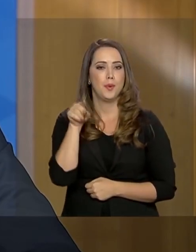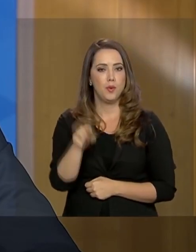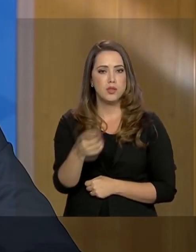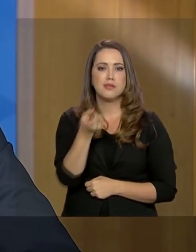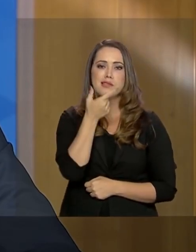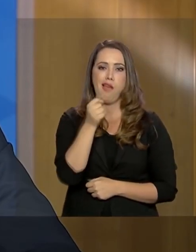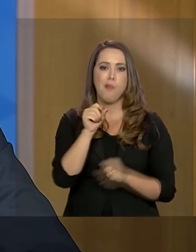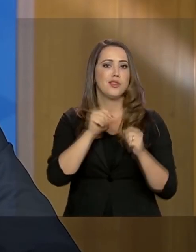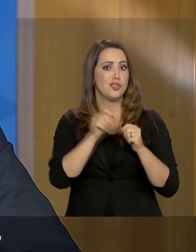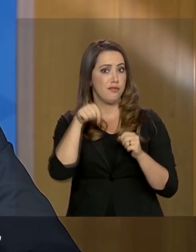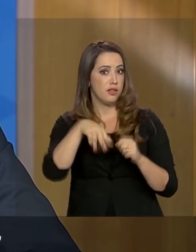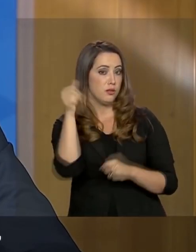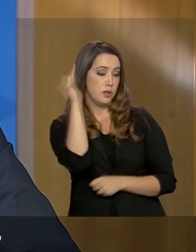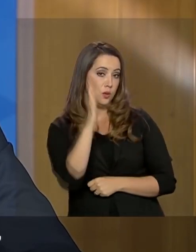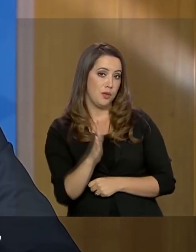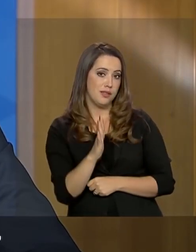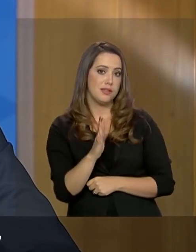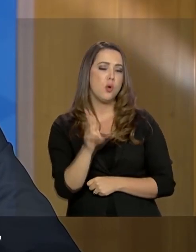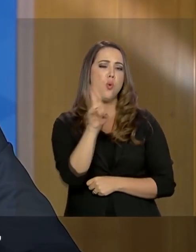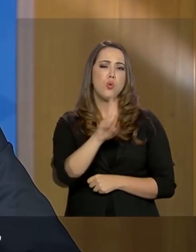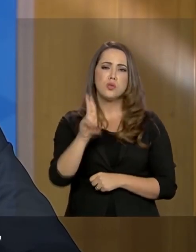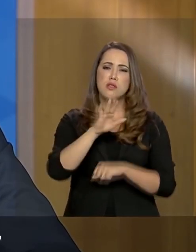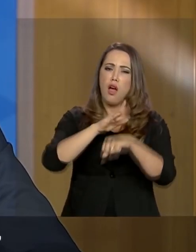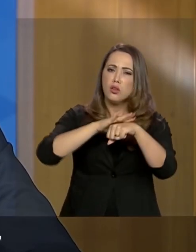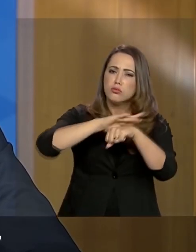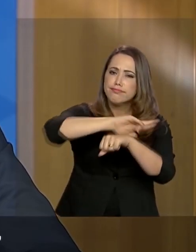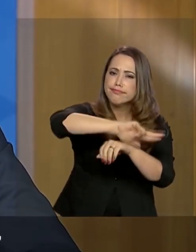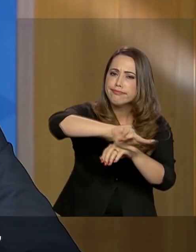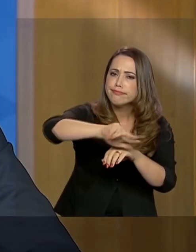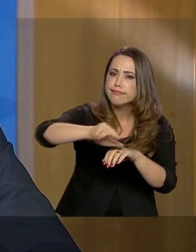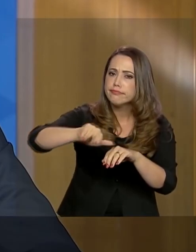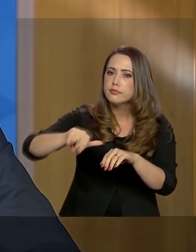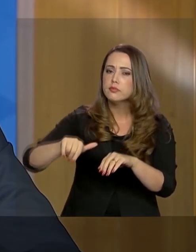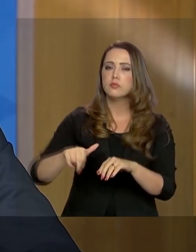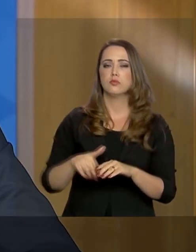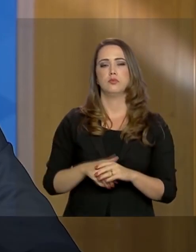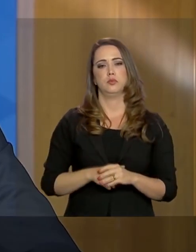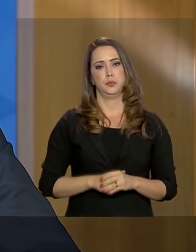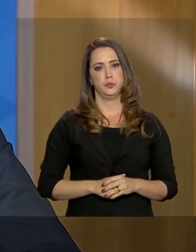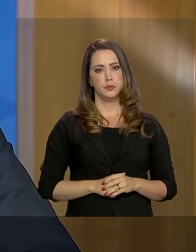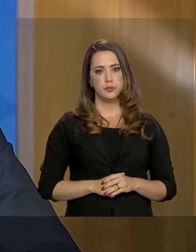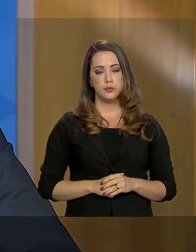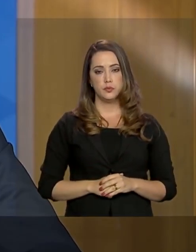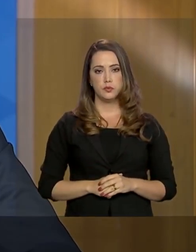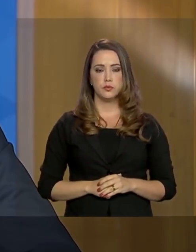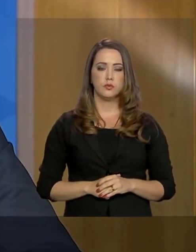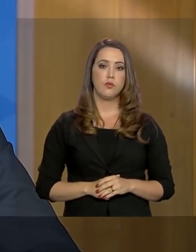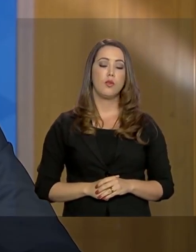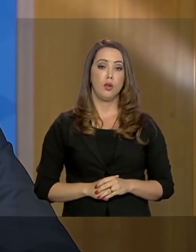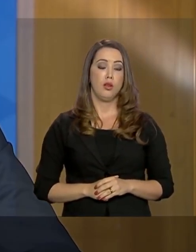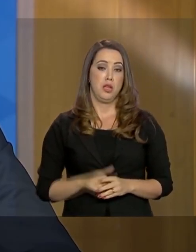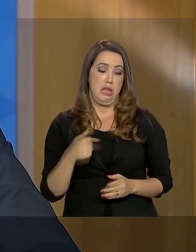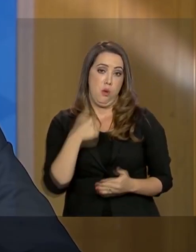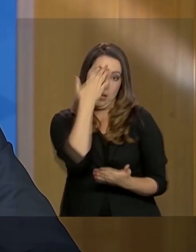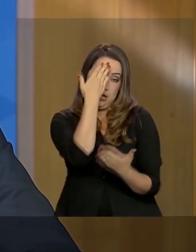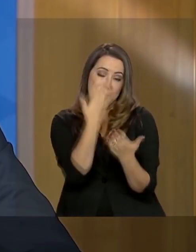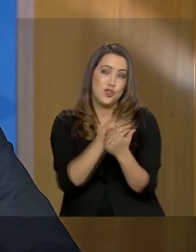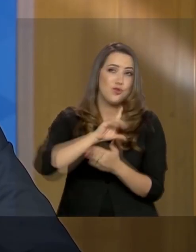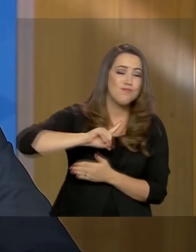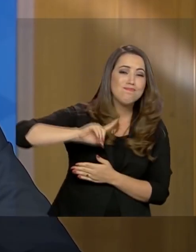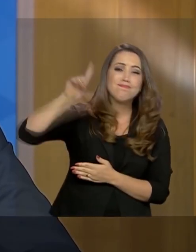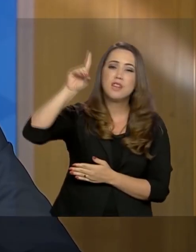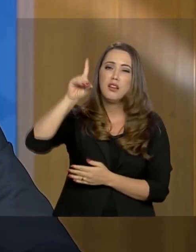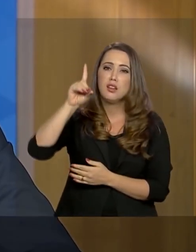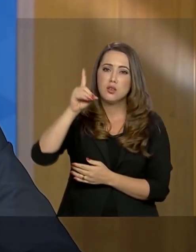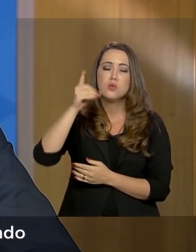sexta-feira ou na quinta-feira, o governo faz outra cagada, e eu faço outro vídeo metendo o pau. Aí aqueles caras, o bolsonarista, por exemplo, de plantão,